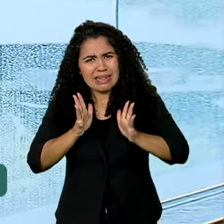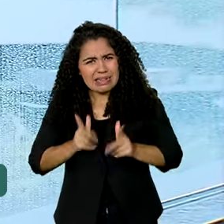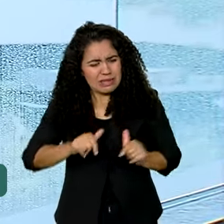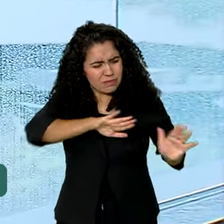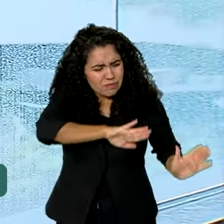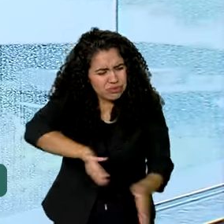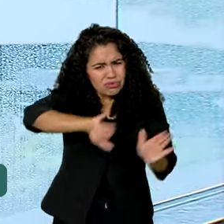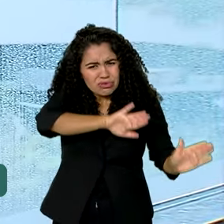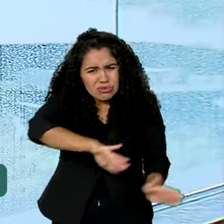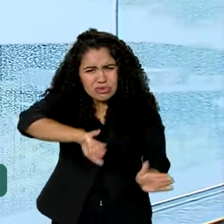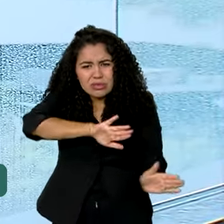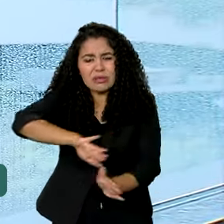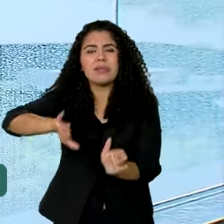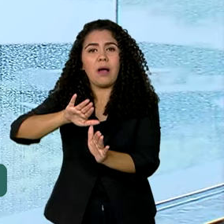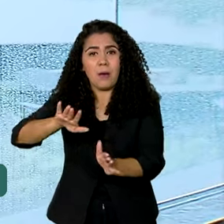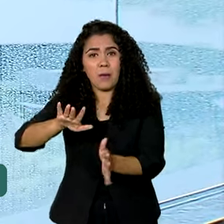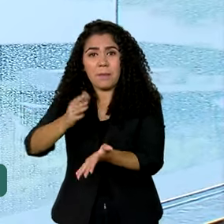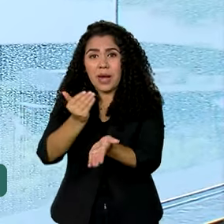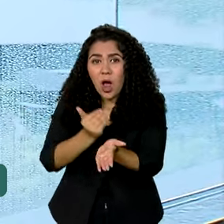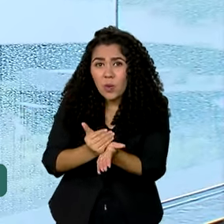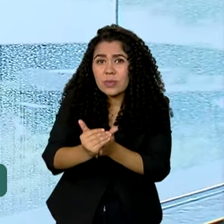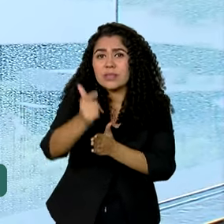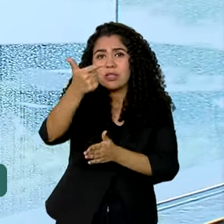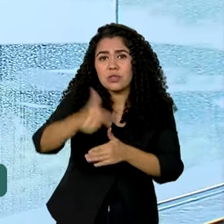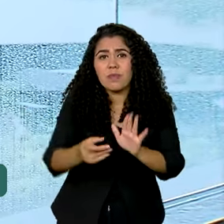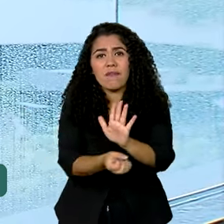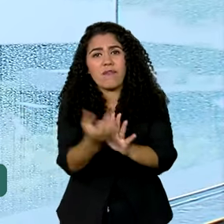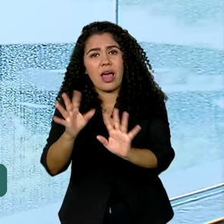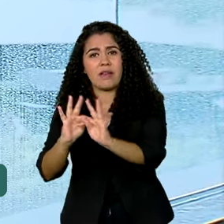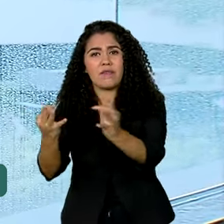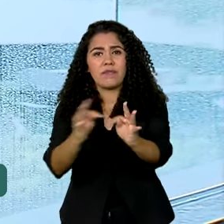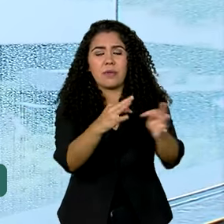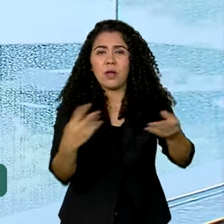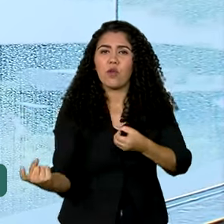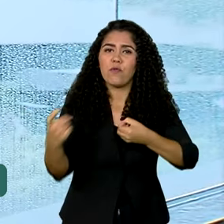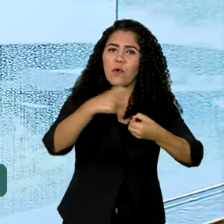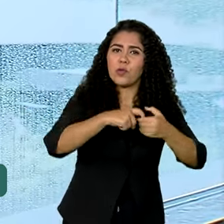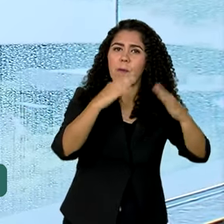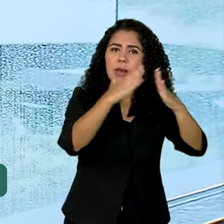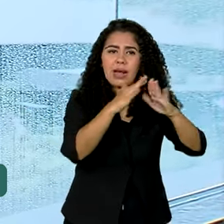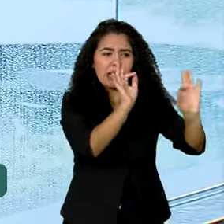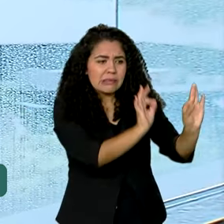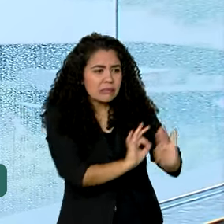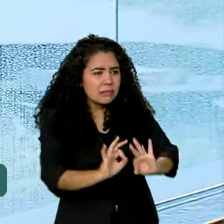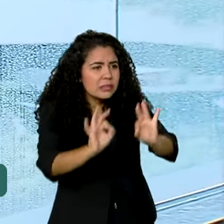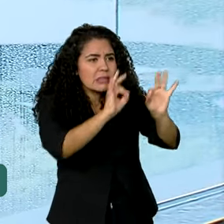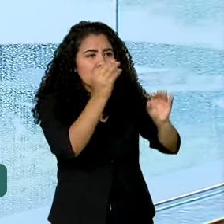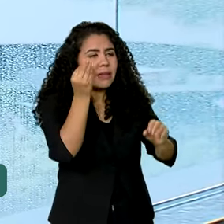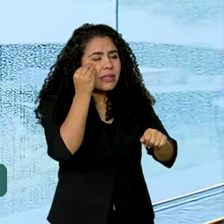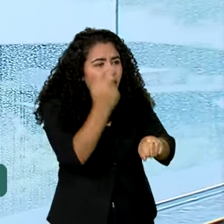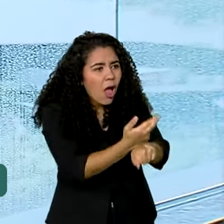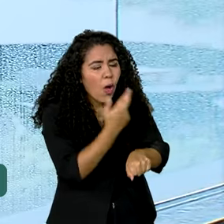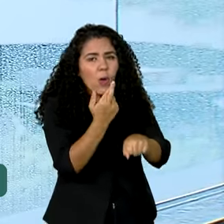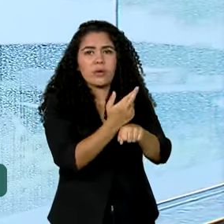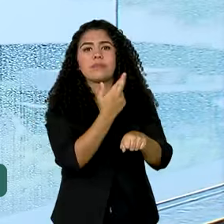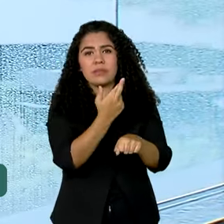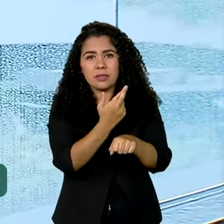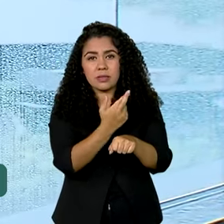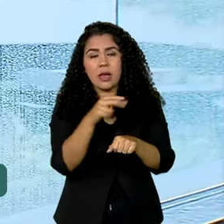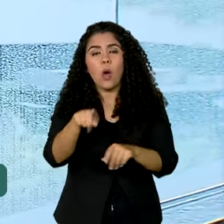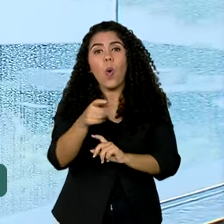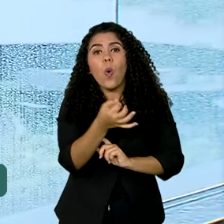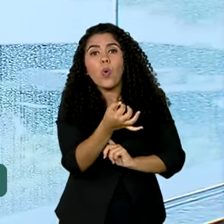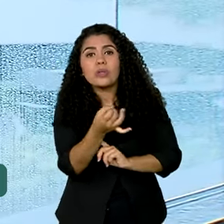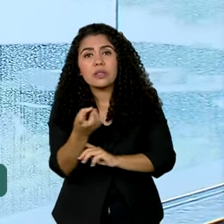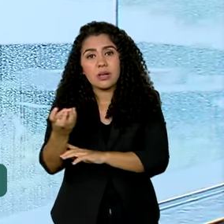um recomeço para muitas famílias que voltaram para casa para tentar recuperar o que sobrou. Com isto, caiu o número